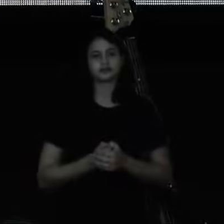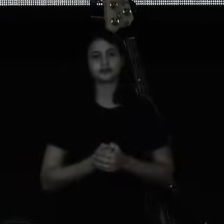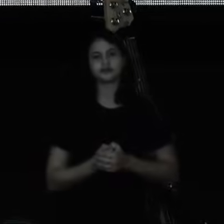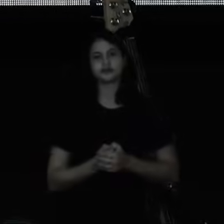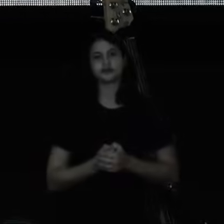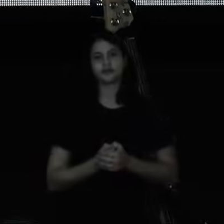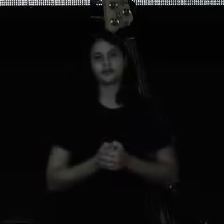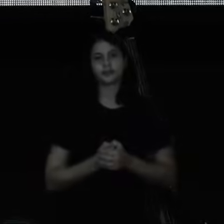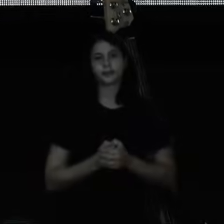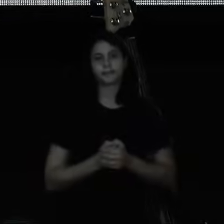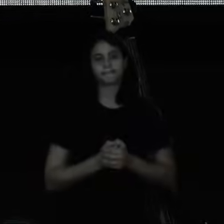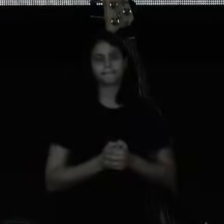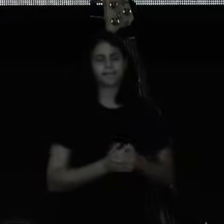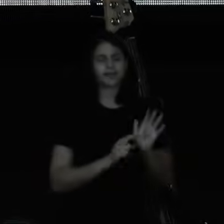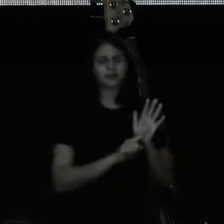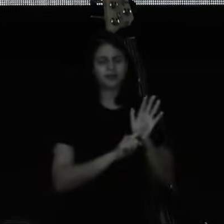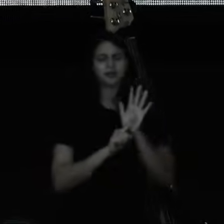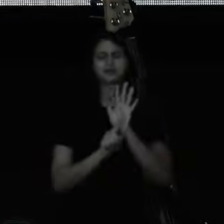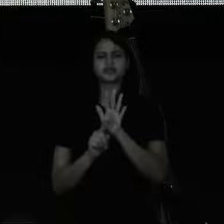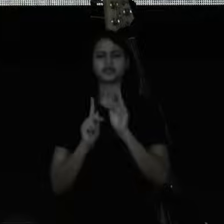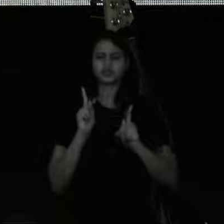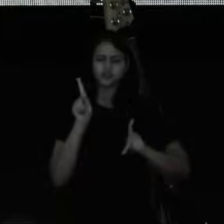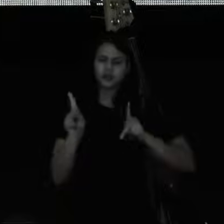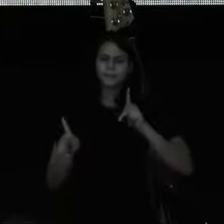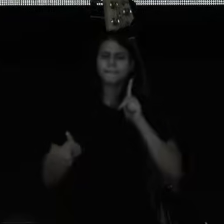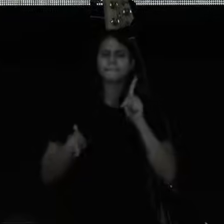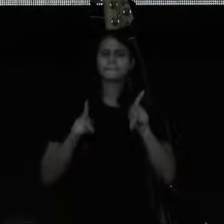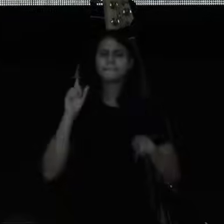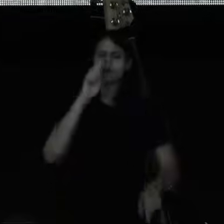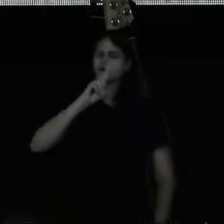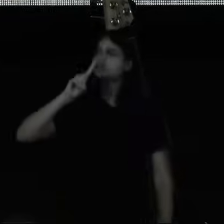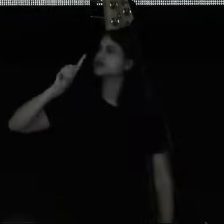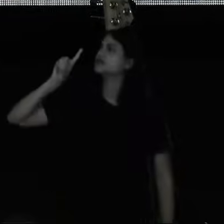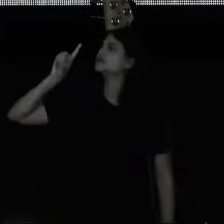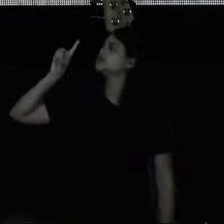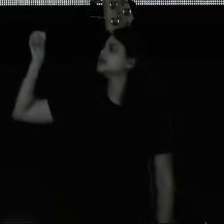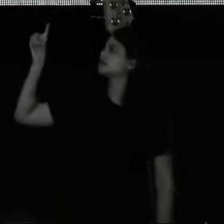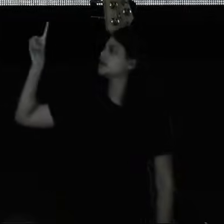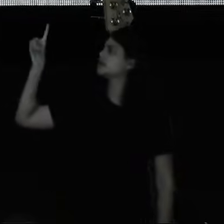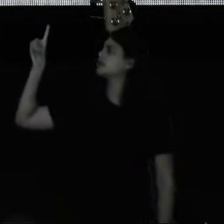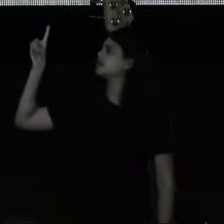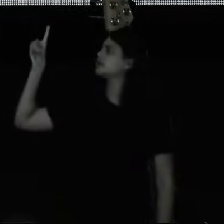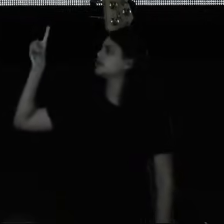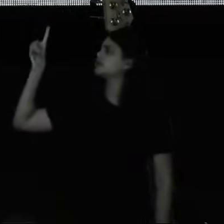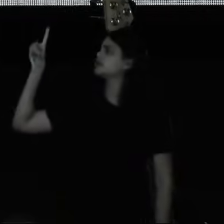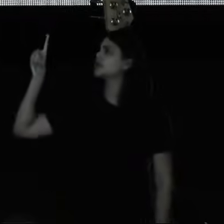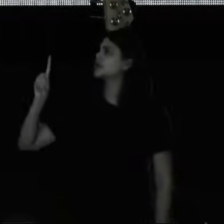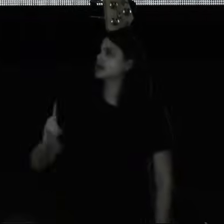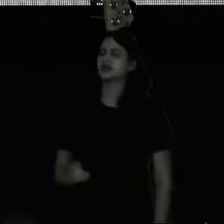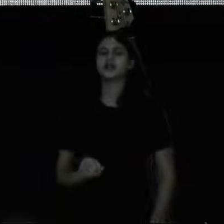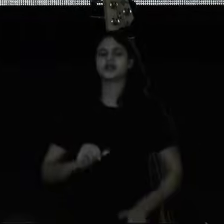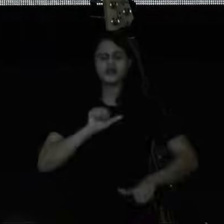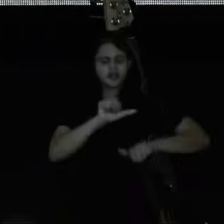mostrando que o povo de Deus deveria se tornar como uma árvore de justiça.